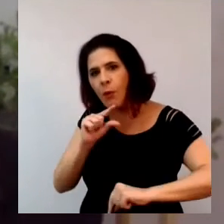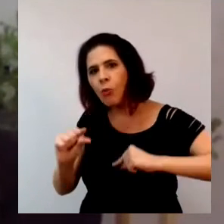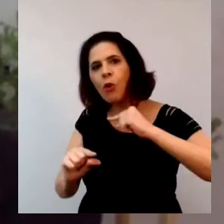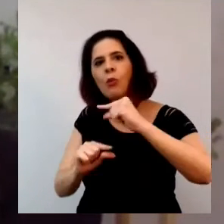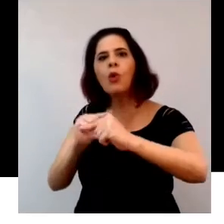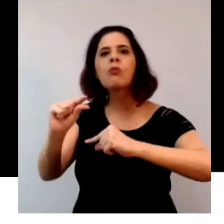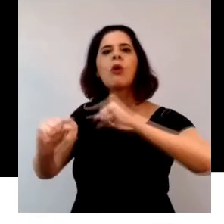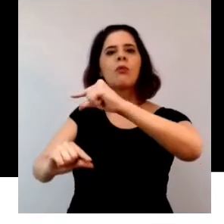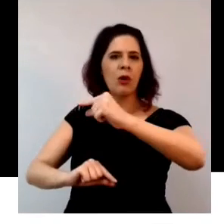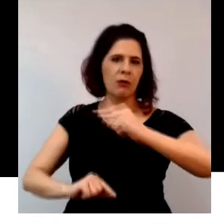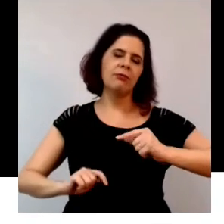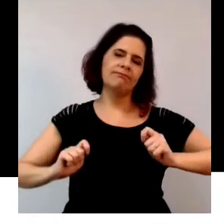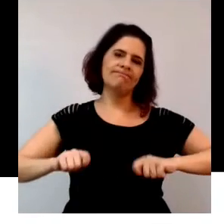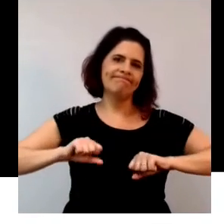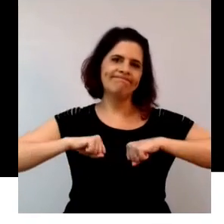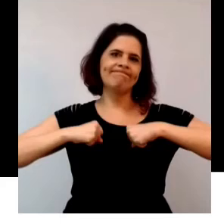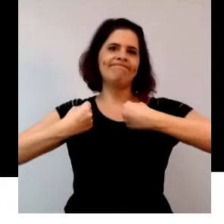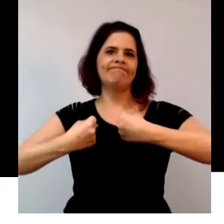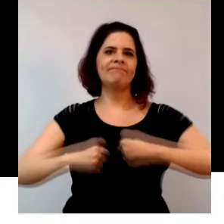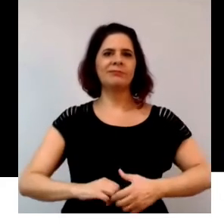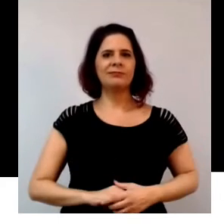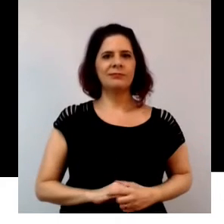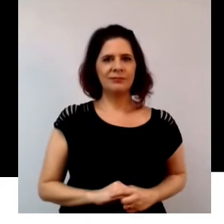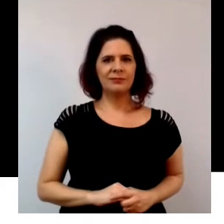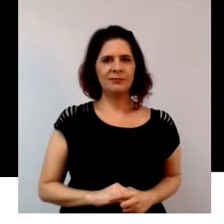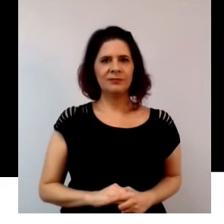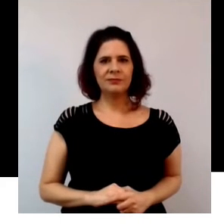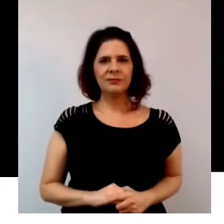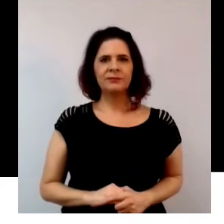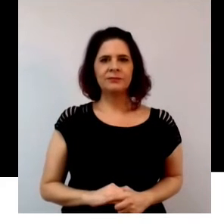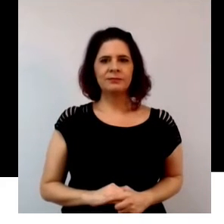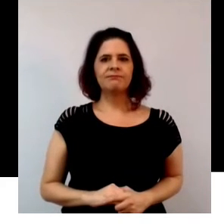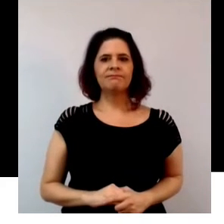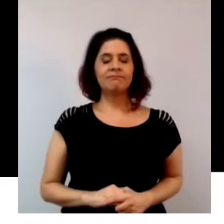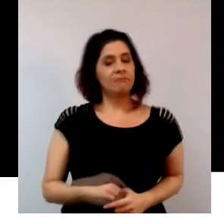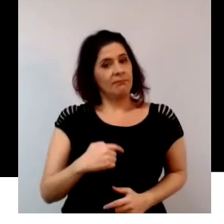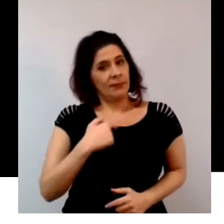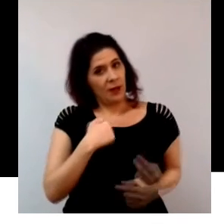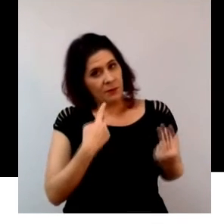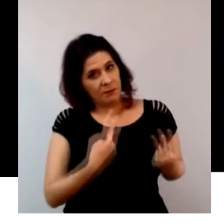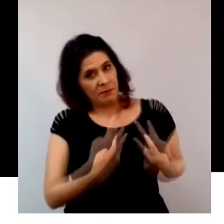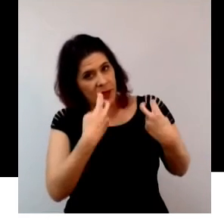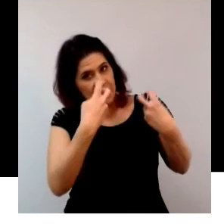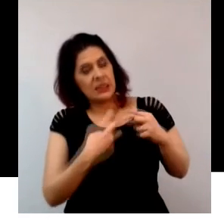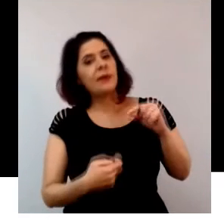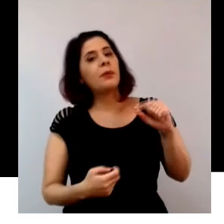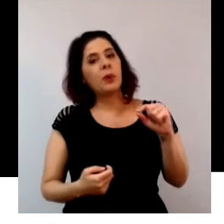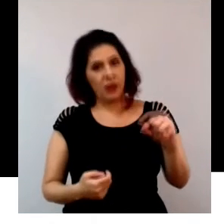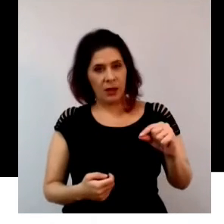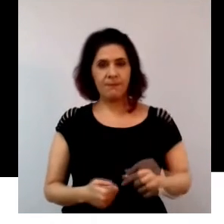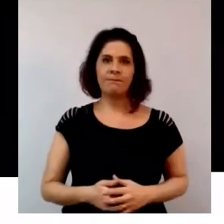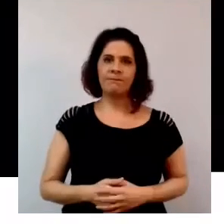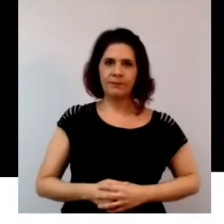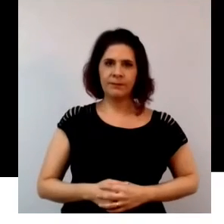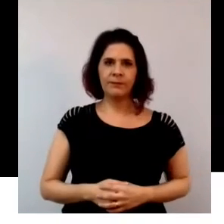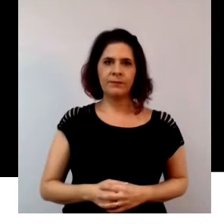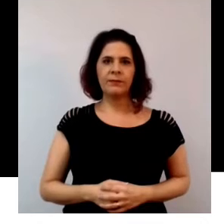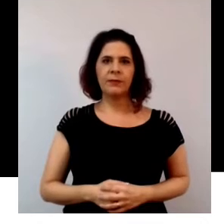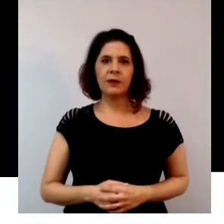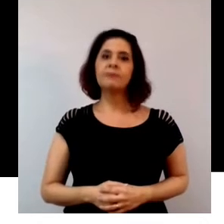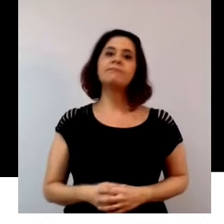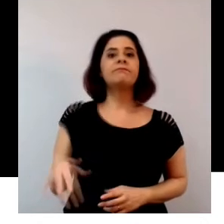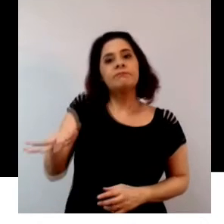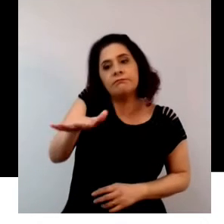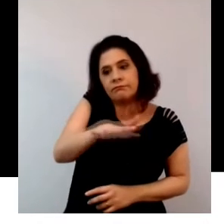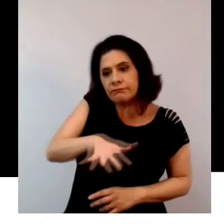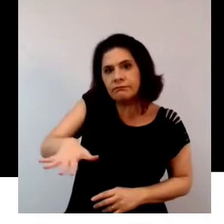Thaís? O que eu tenho sentido é que o cenário está tão complexo,